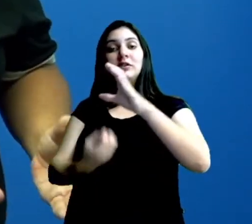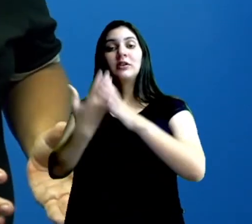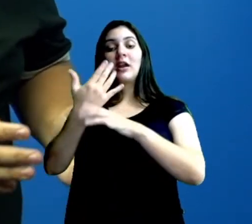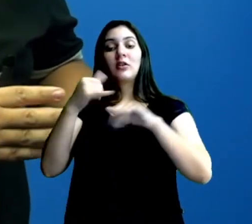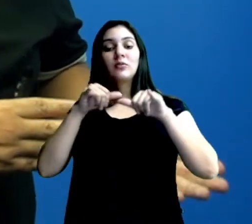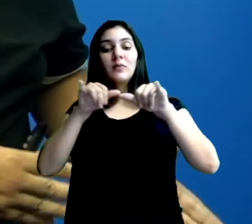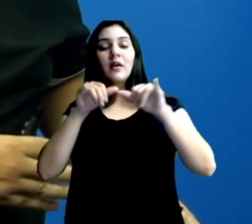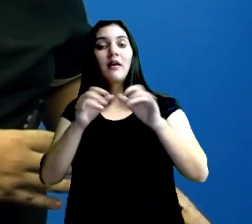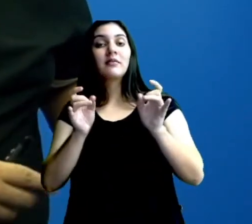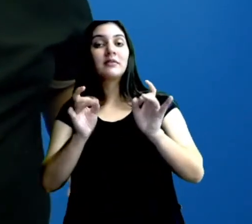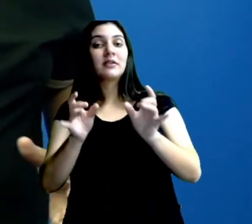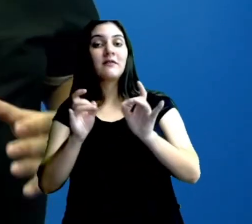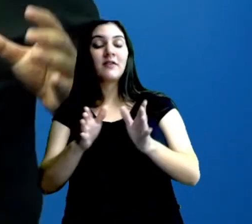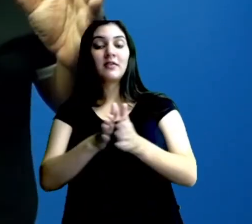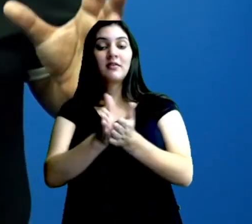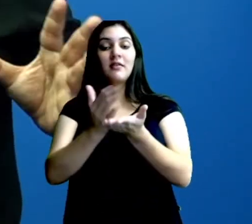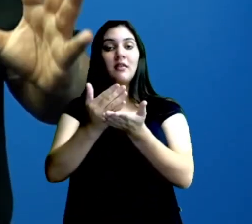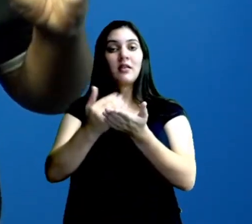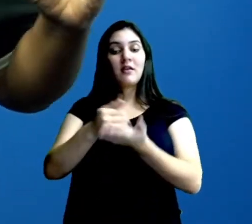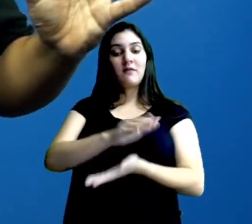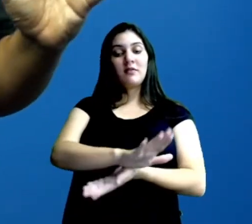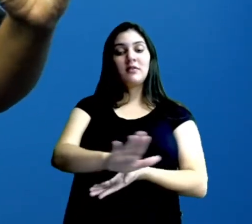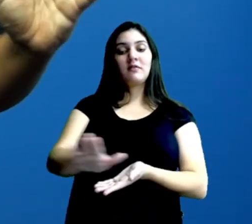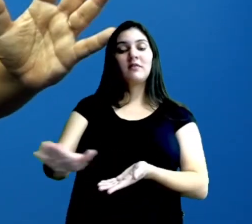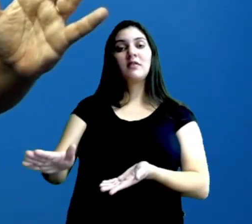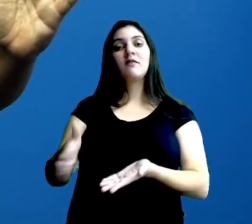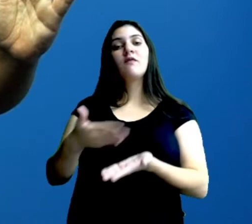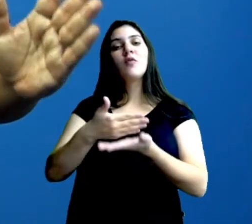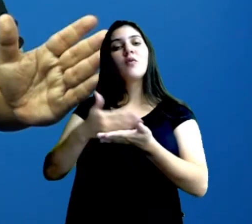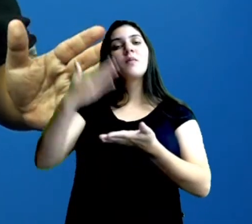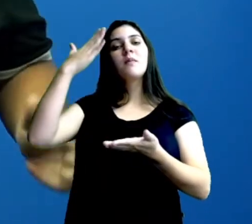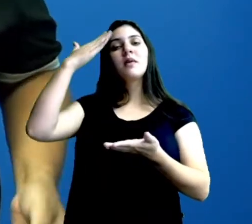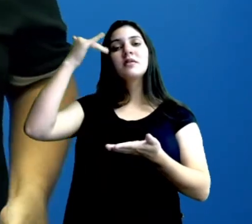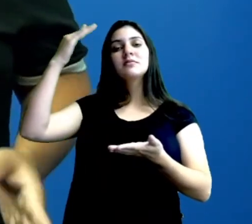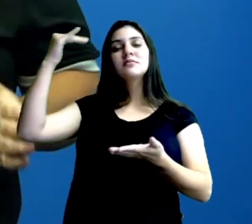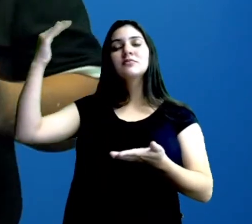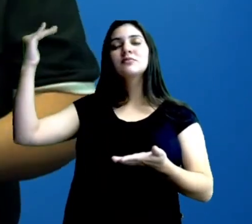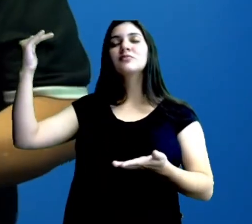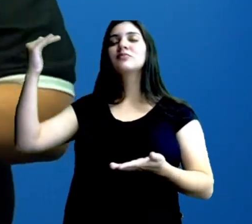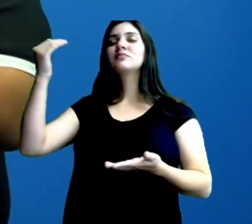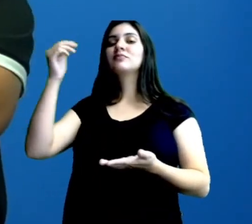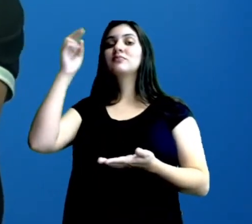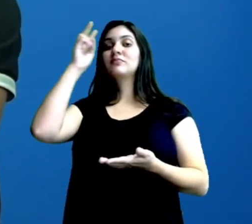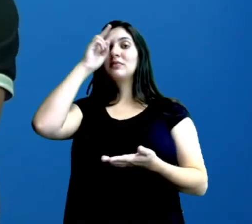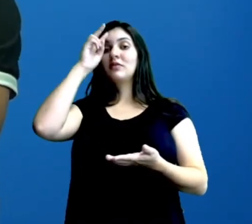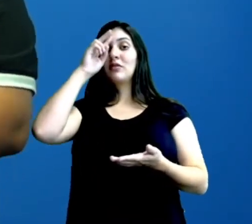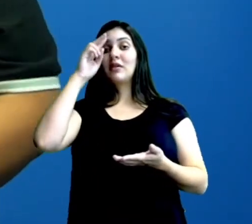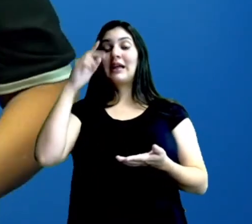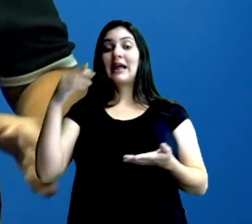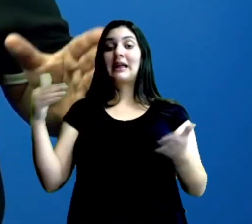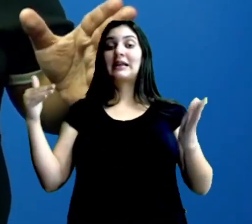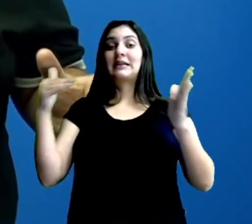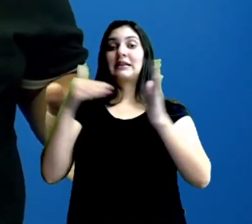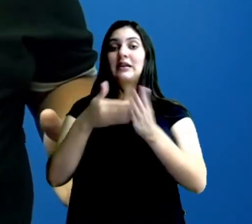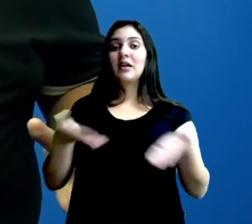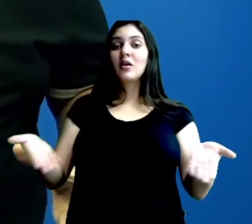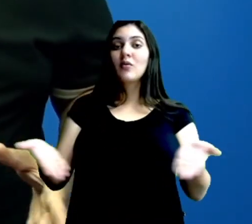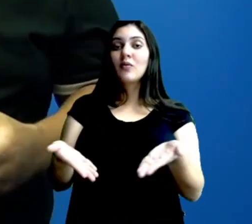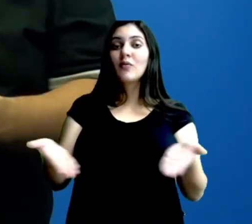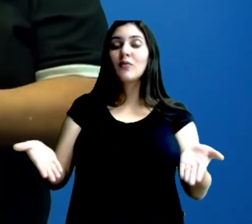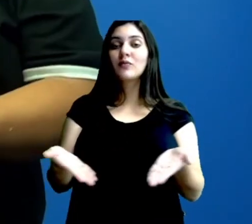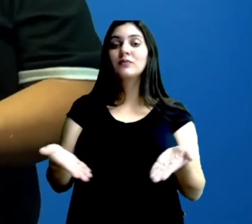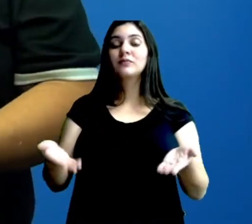mercado de livros infantis. E aí foi o começo do sucesso dos contos, que dura até hoje, gente. Como você